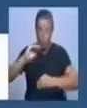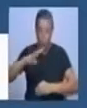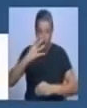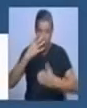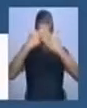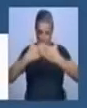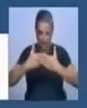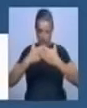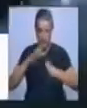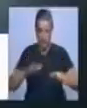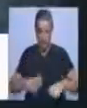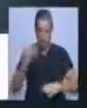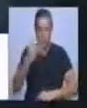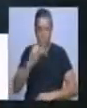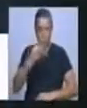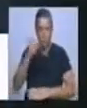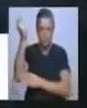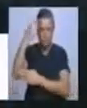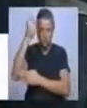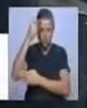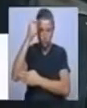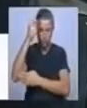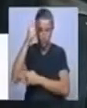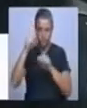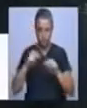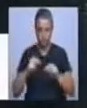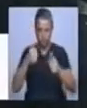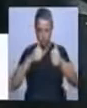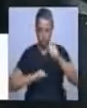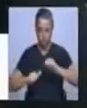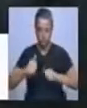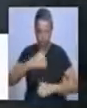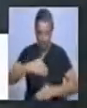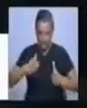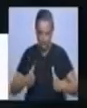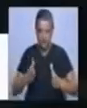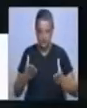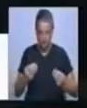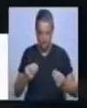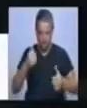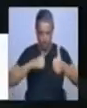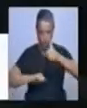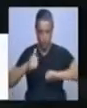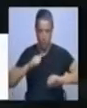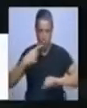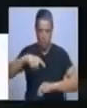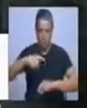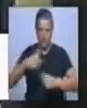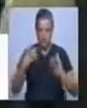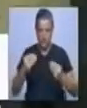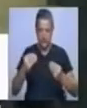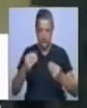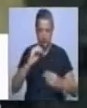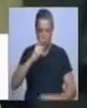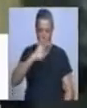No Porto, no Hospital de São João. Dos blocos operatórios está oftalmologia, está uma sala a funcionar, otorrino